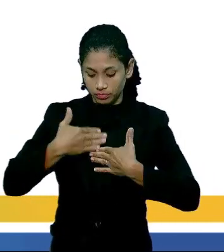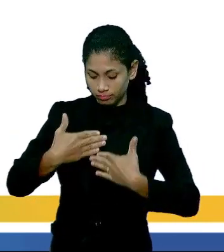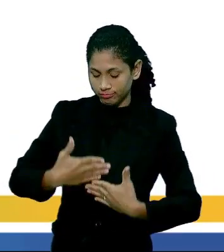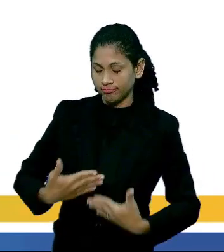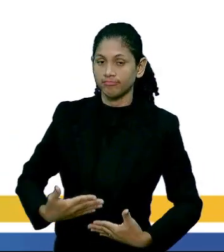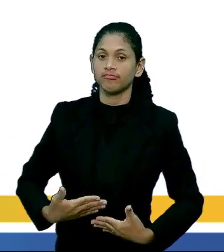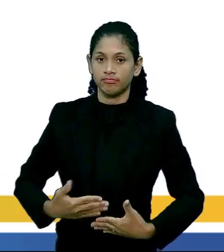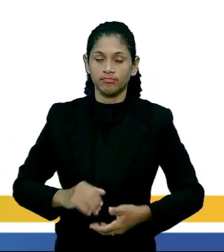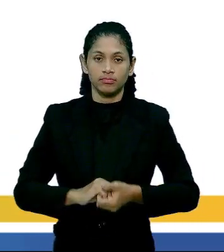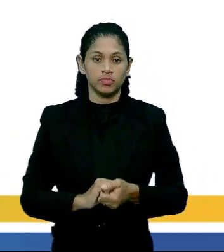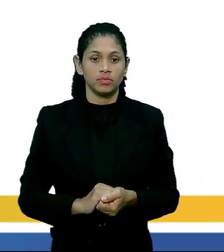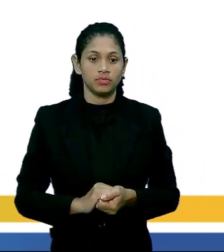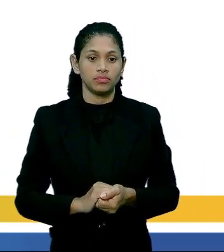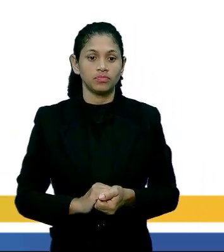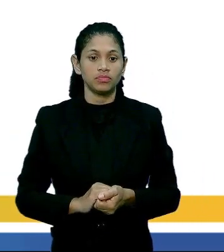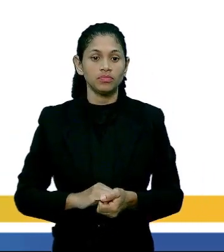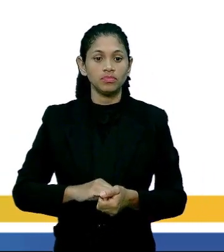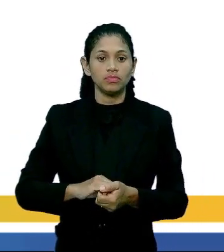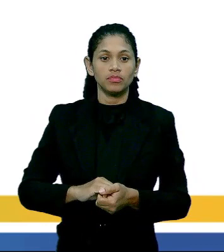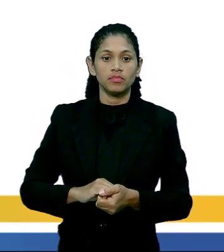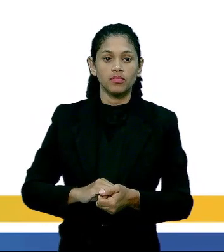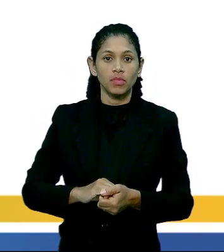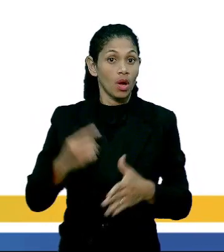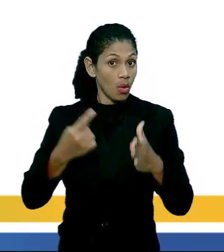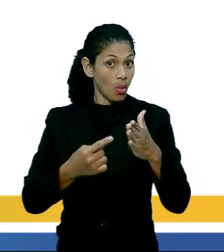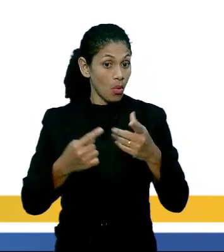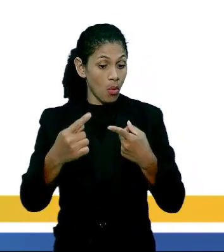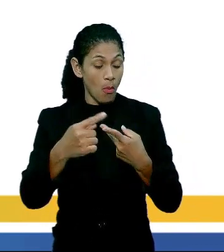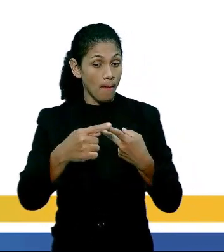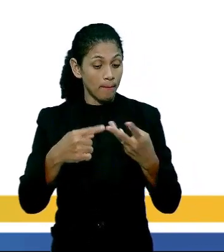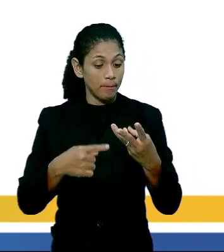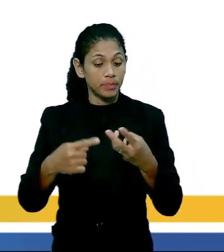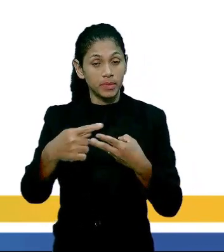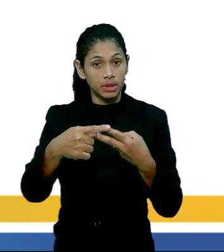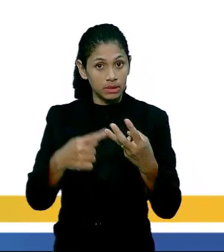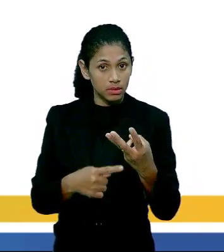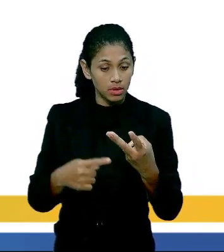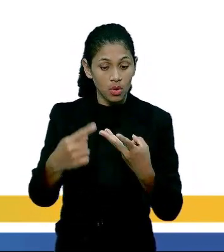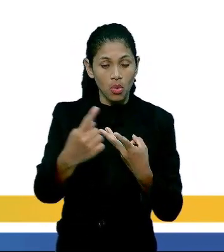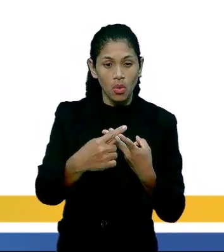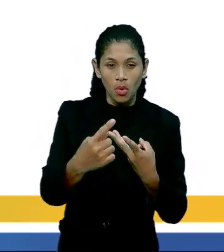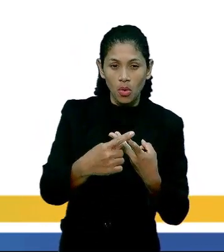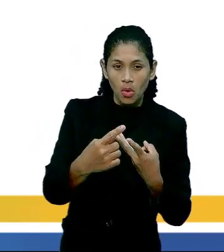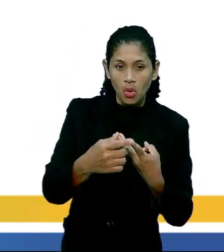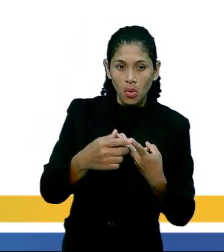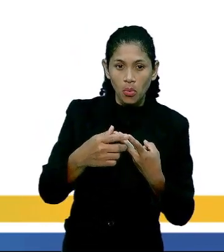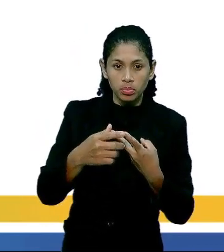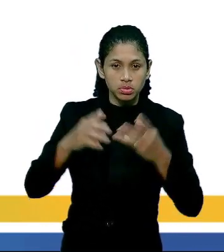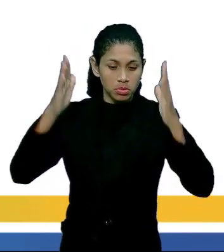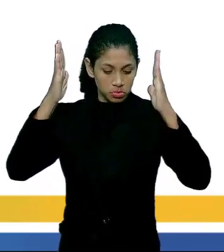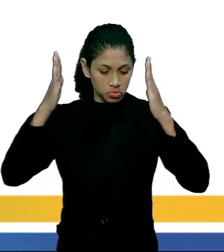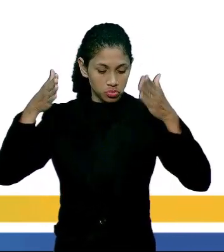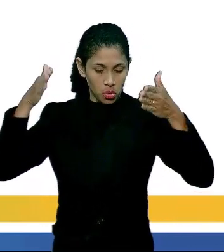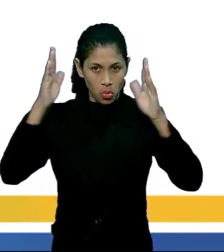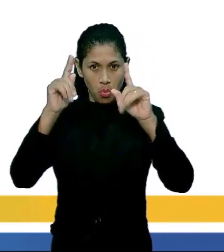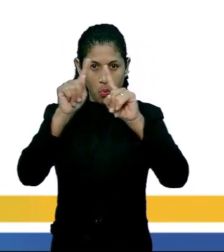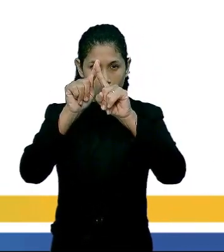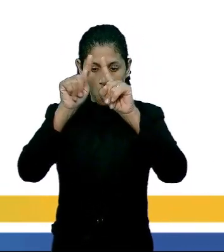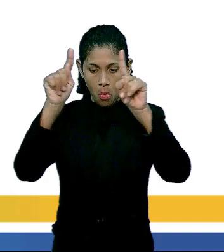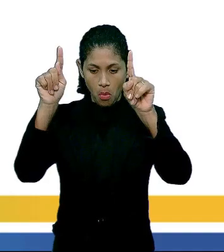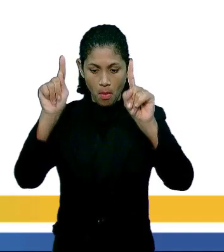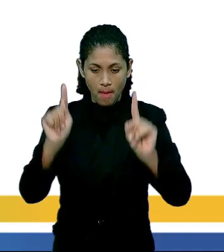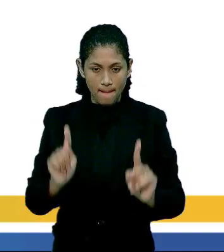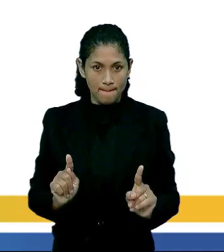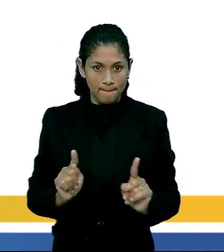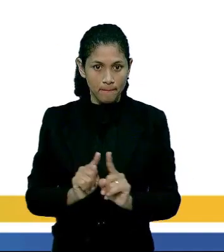é só essa estruturação do ectomorfo, que é esse corpo um pouco mais longilíneo e magro, mesomorfo, um pouco mais